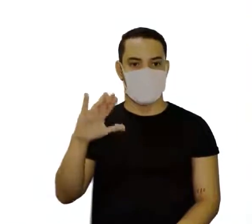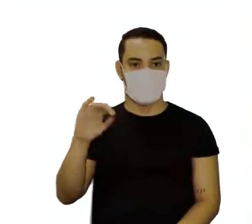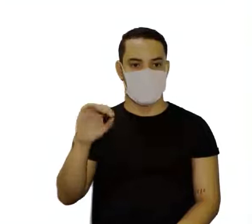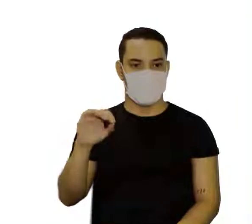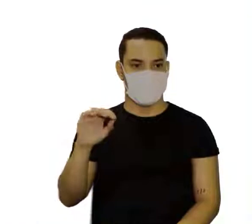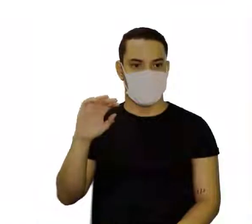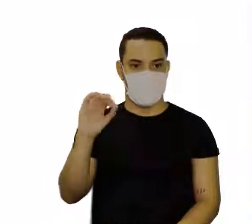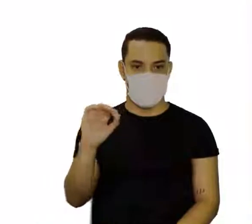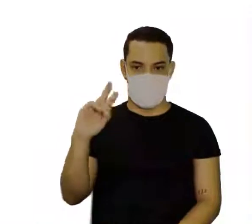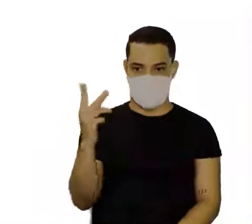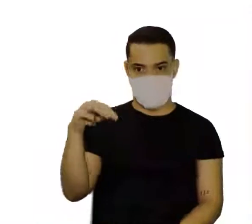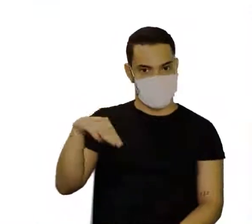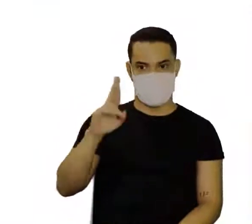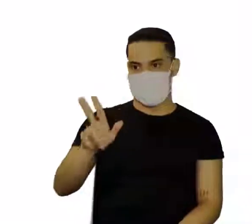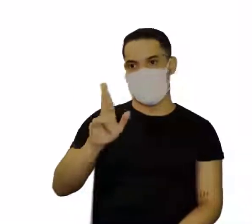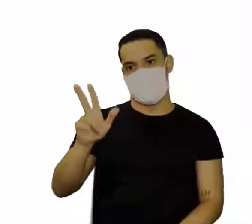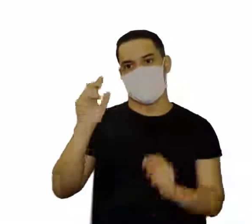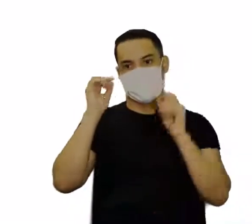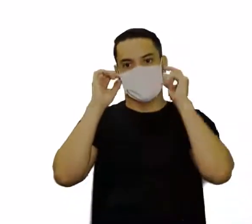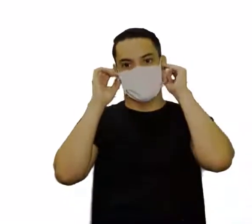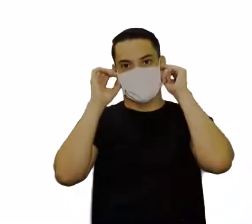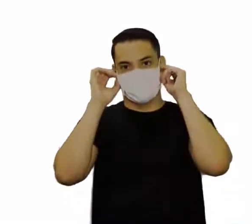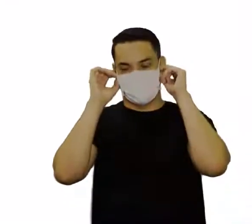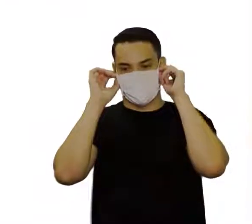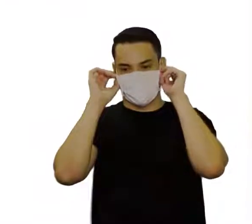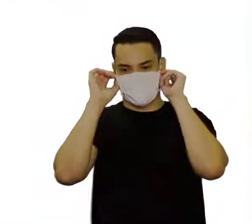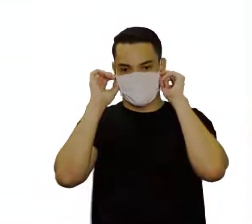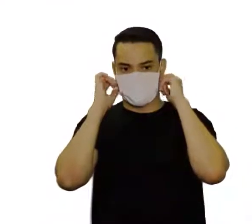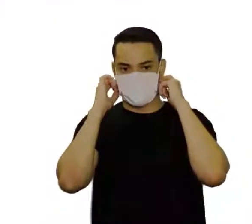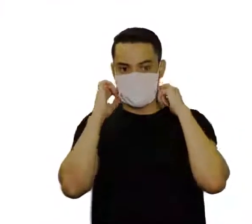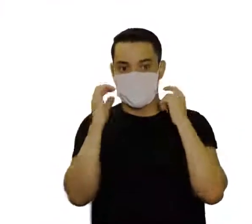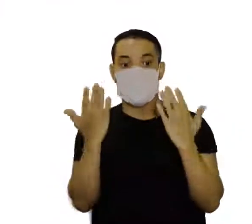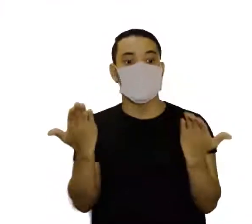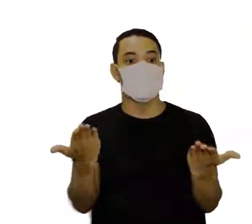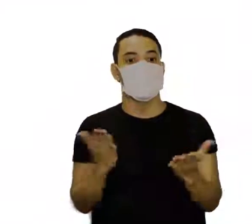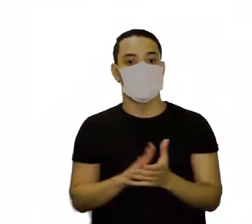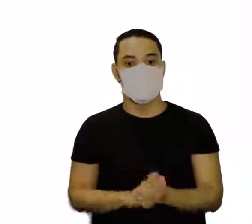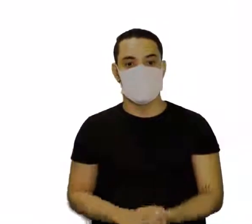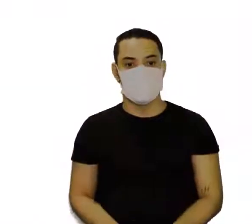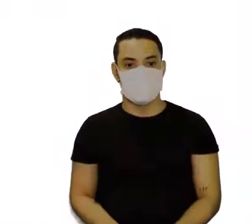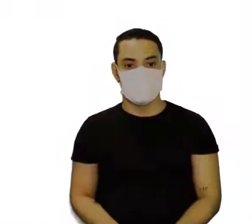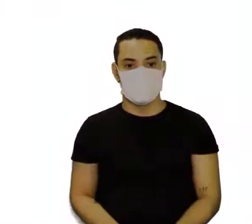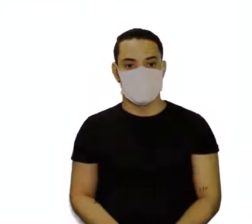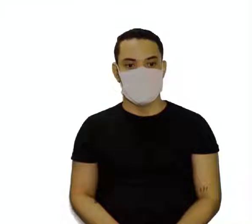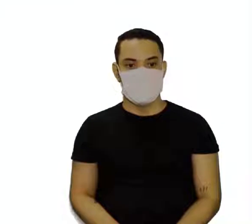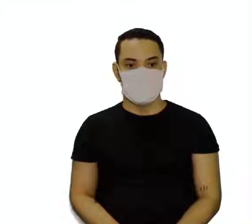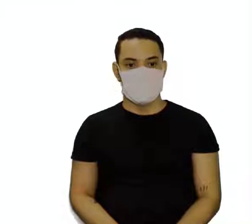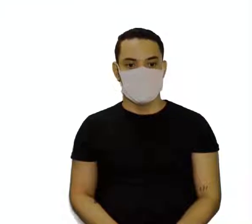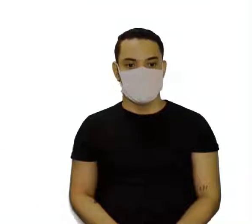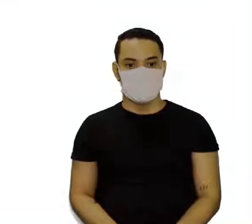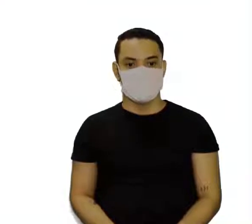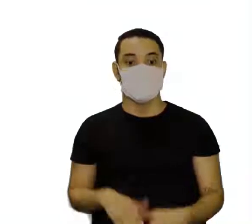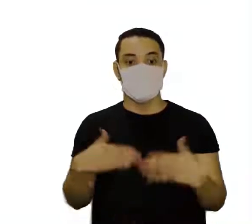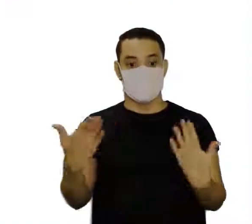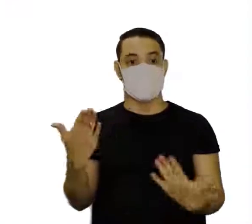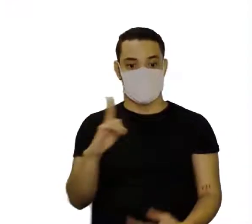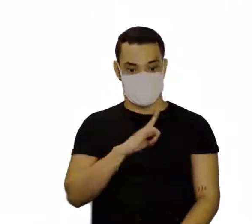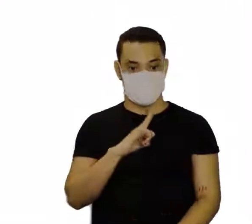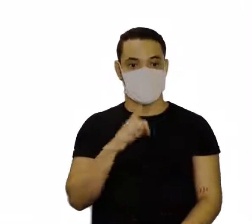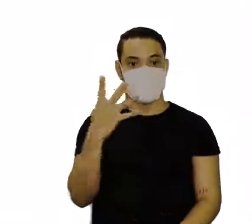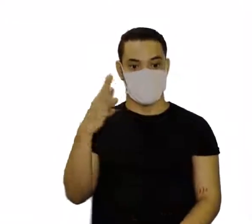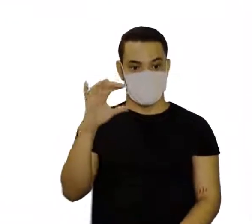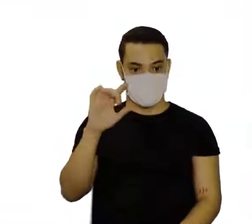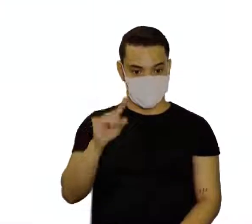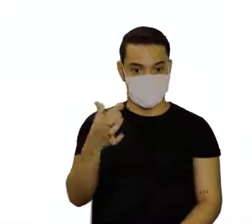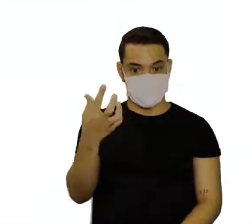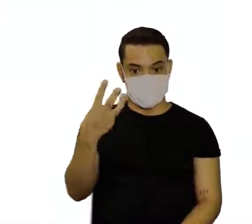estão dando resultado diferente? Então, ele não é ômico. Um dos resistores tem resistência elétrica no valor de 4,36 ohms.